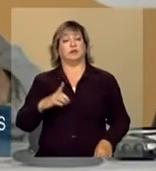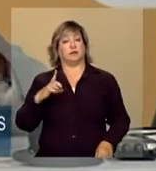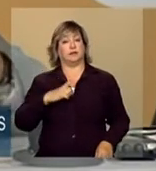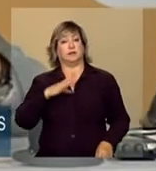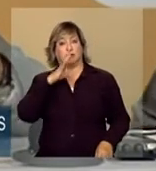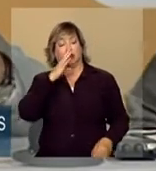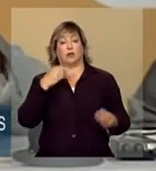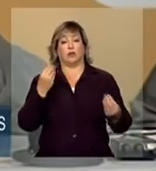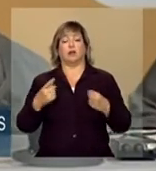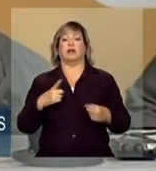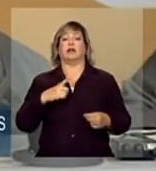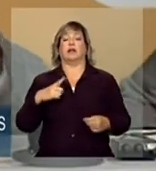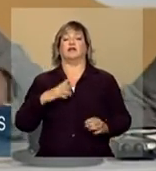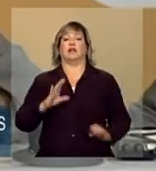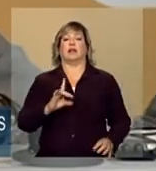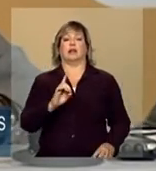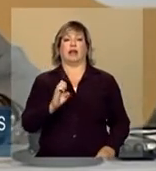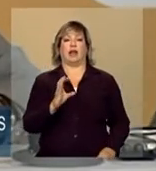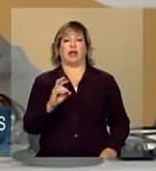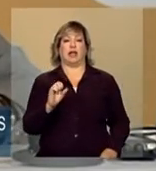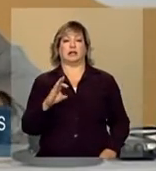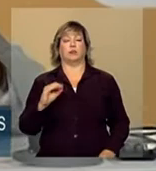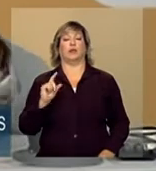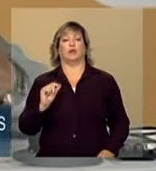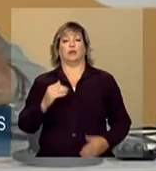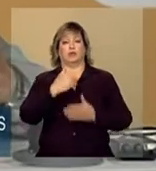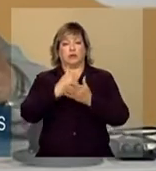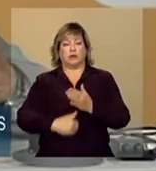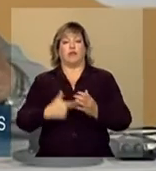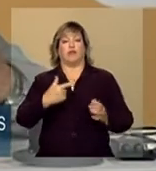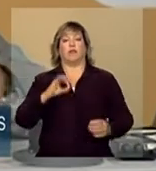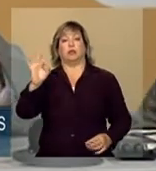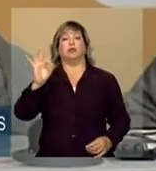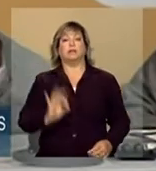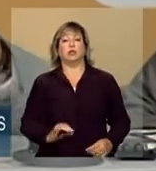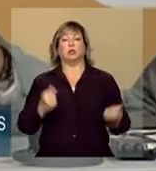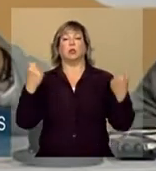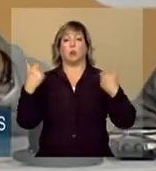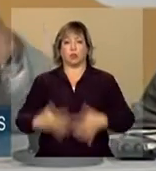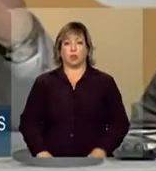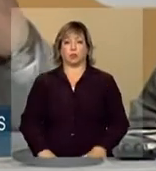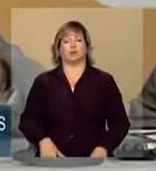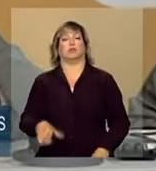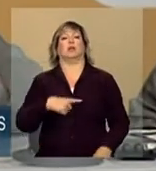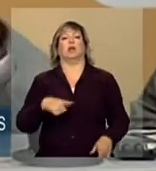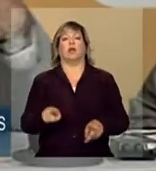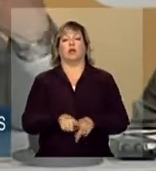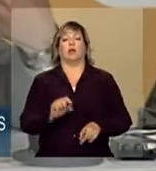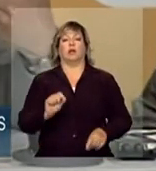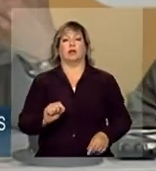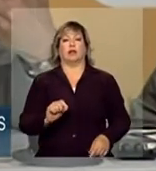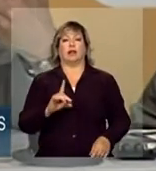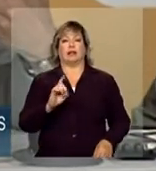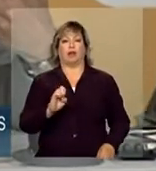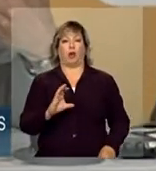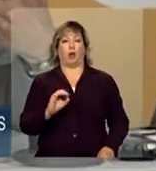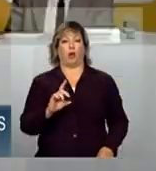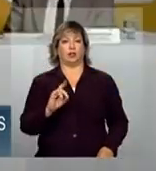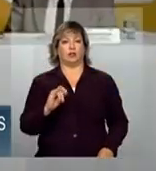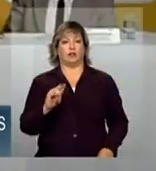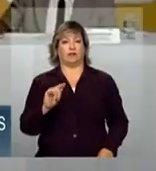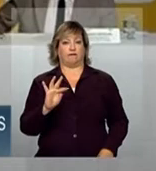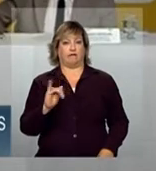um decréscimo de 20% dos custos. Um exemplo disso, o chamado Wanda, o decodificador e compressor de sinais de